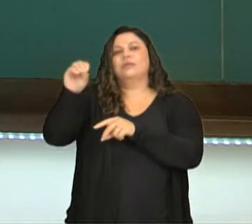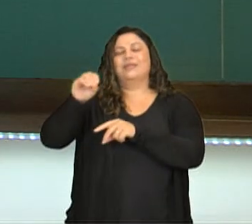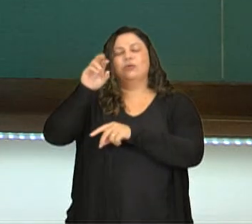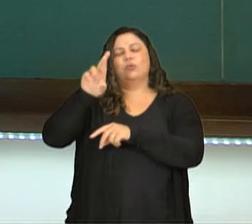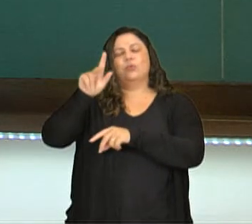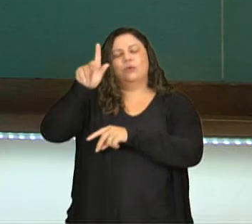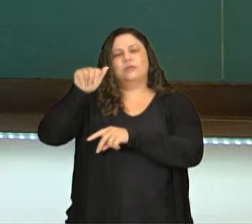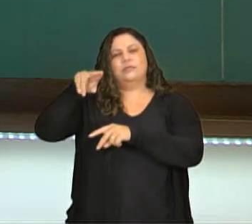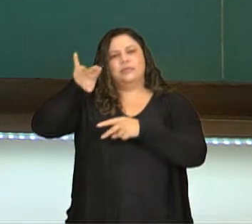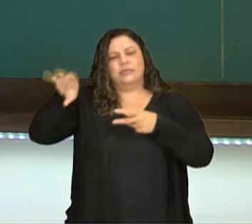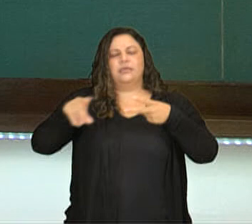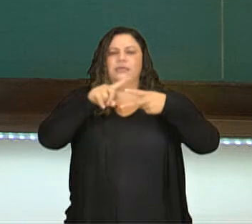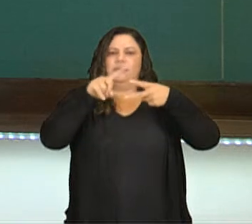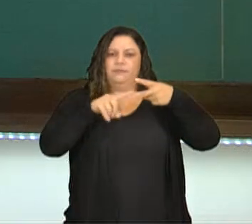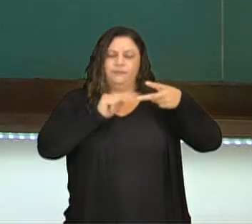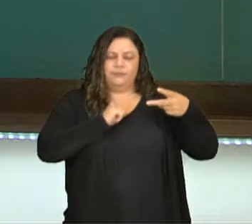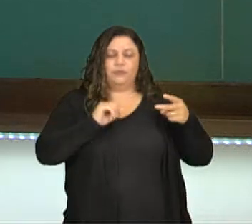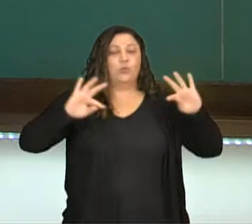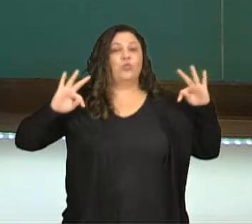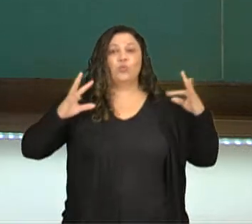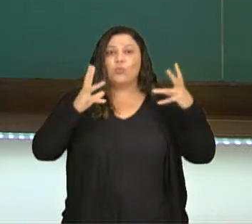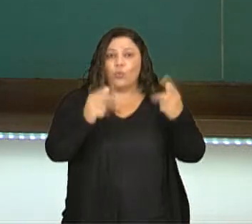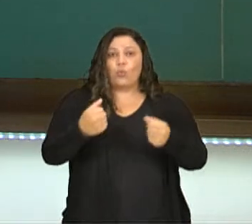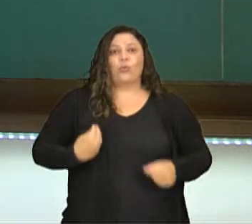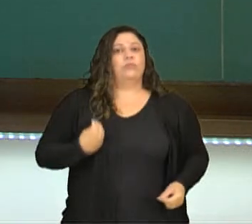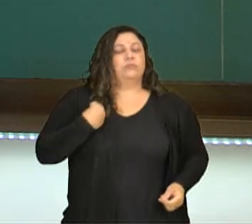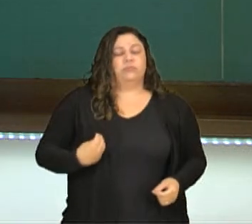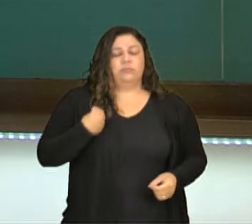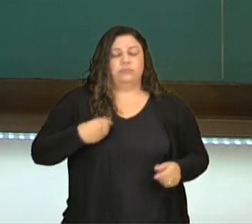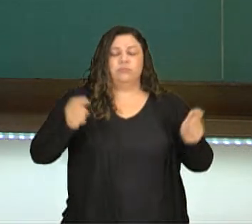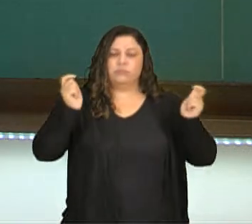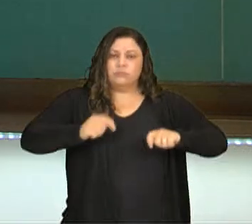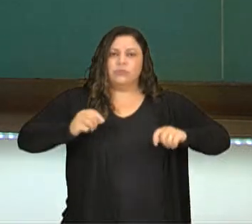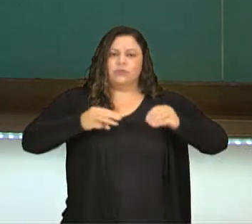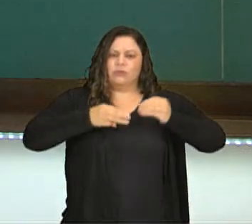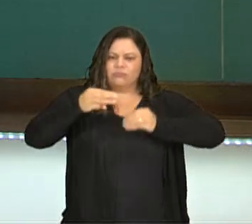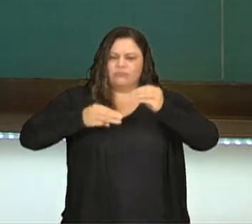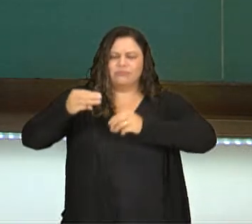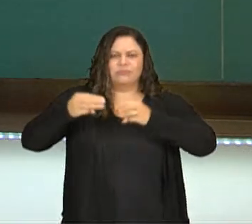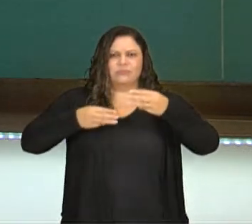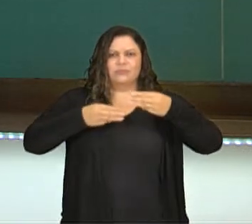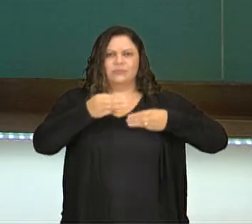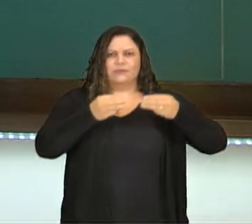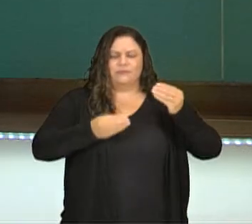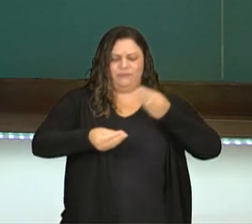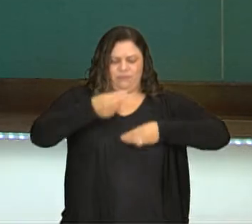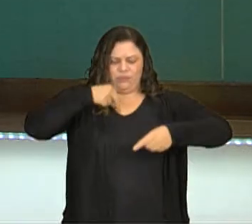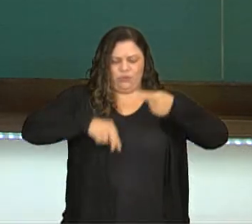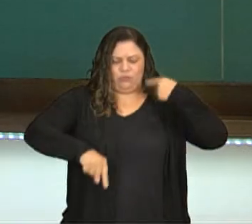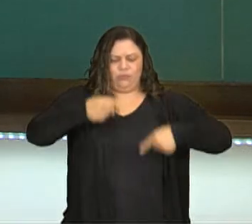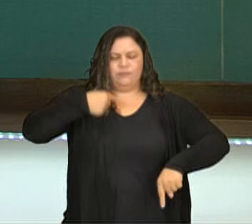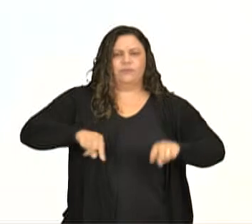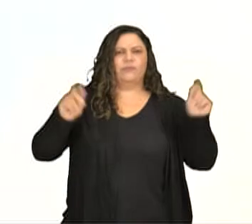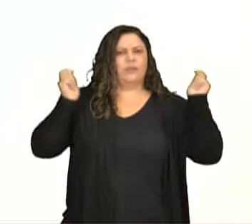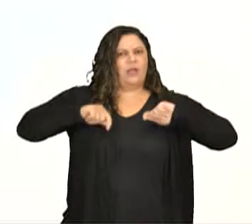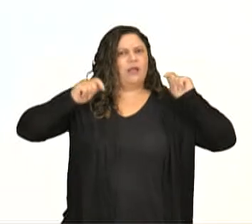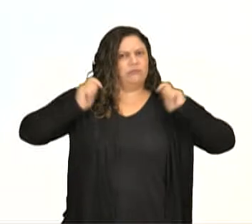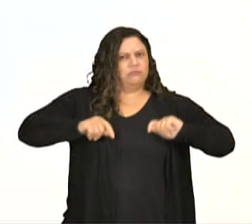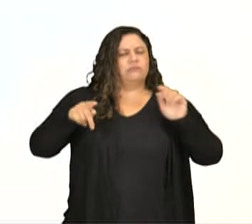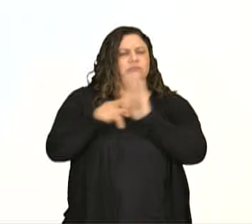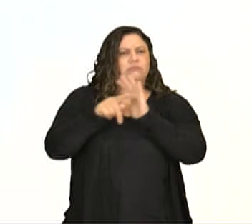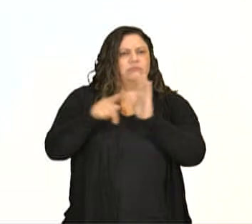orgânicos. Todos os seres vivos exibem um chamado metabolismo, ou seja, um funcionamento próprio, um autofuncionamento